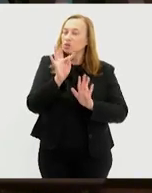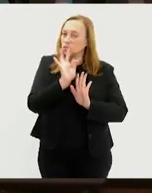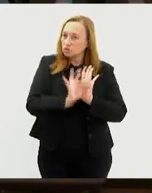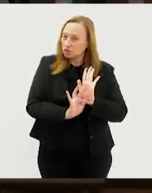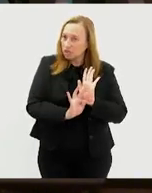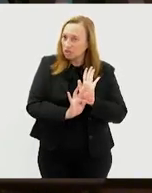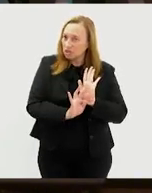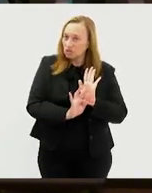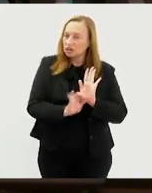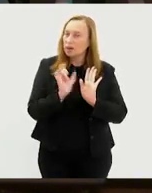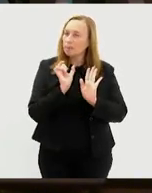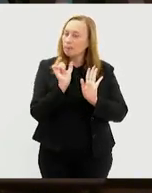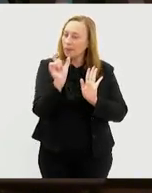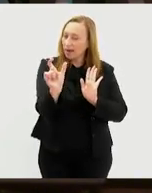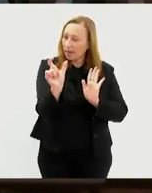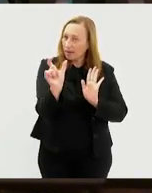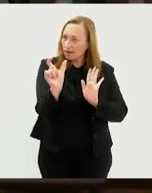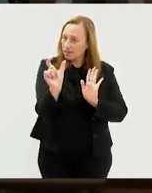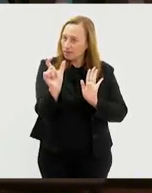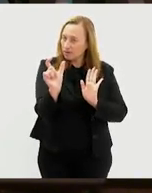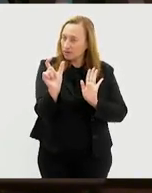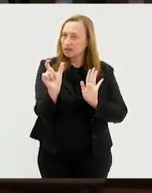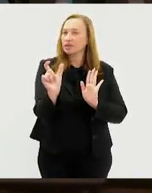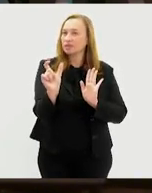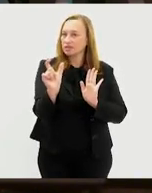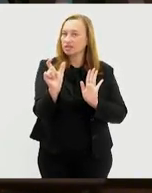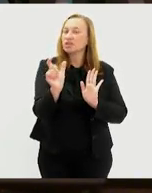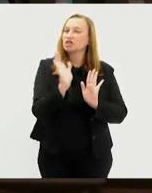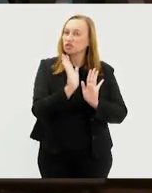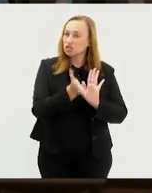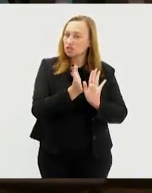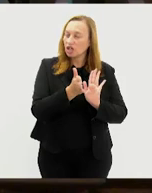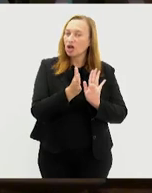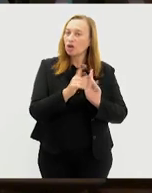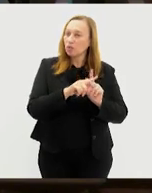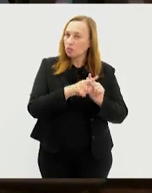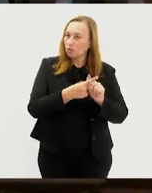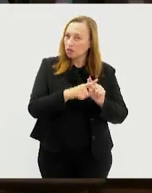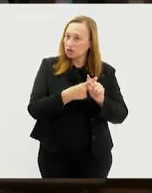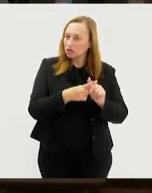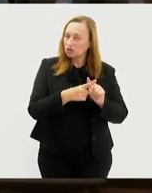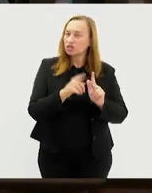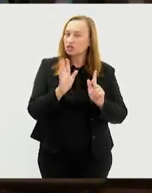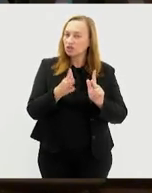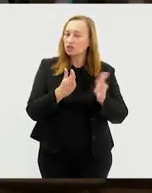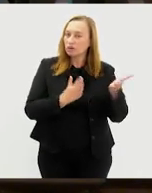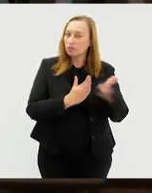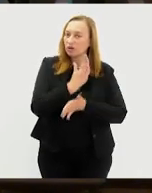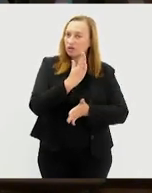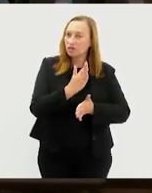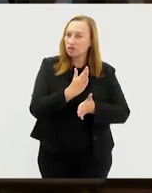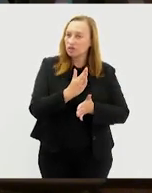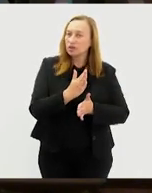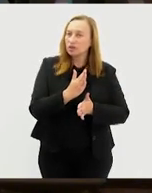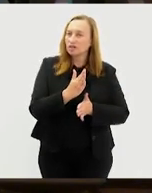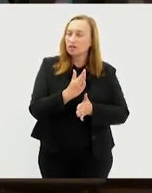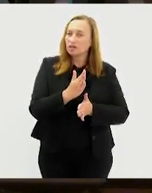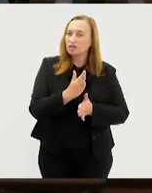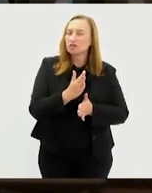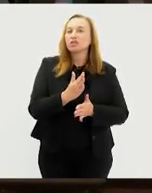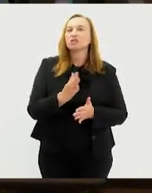pessoa com ccia corrigindo já as nuras dentro do que já foi aprovado nas legislações mais